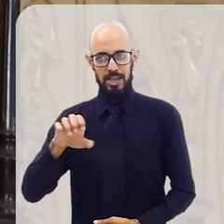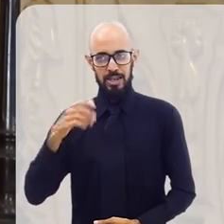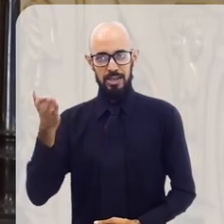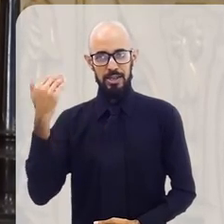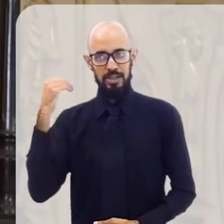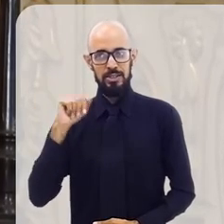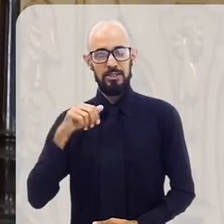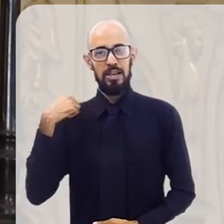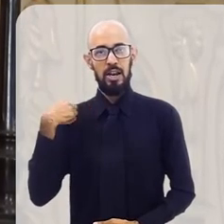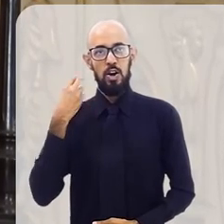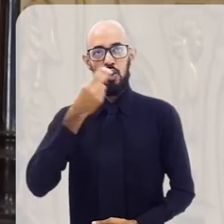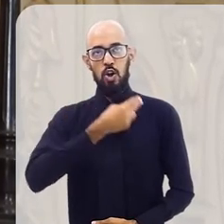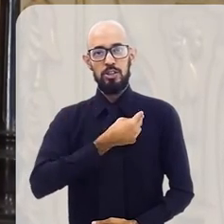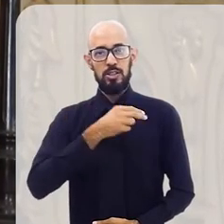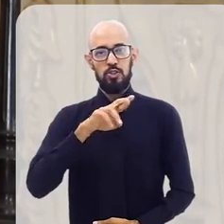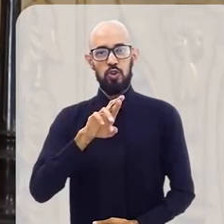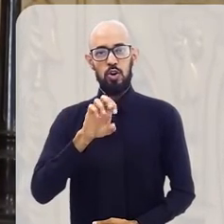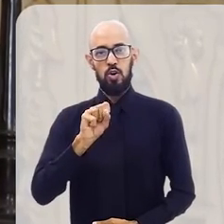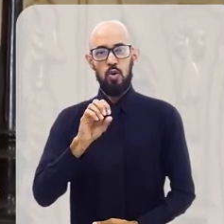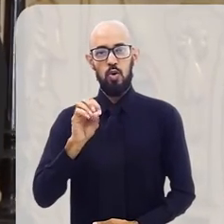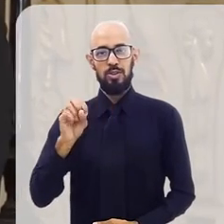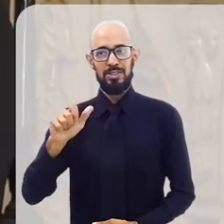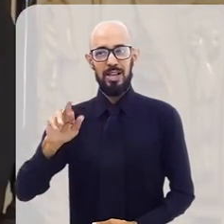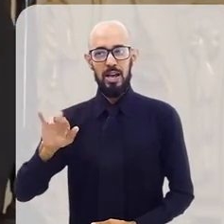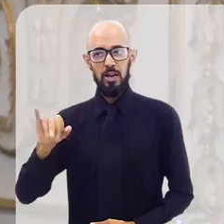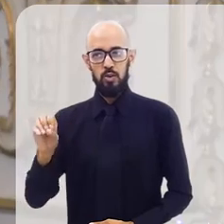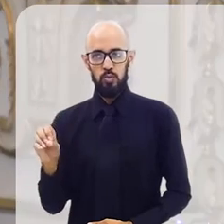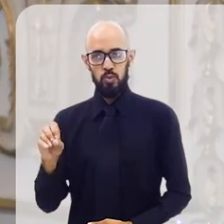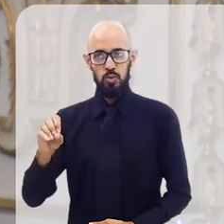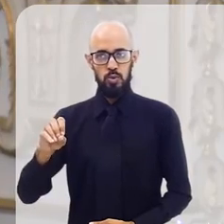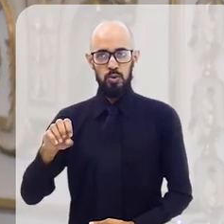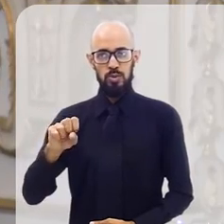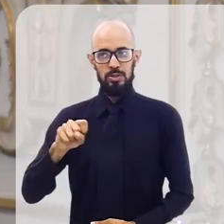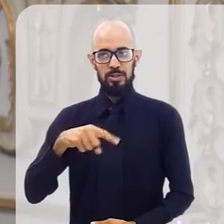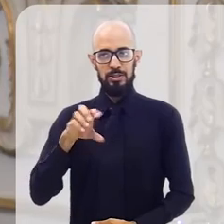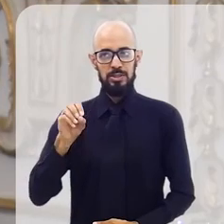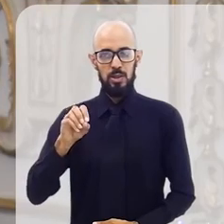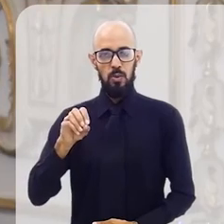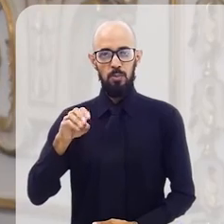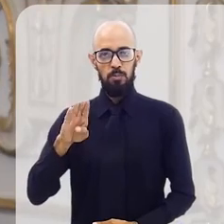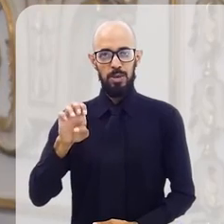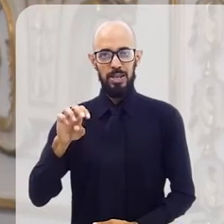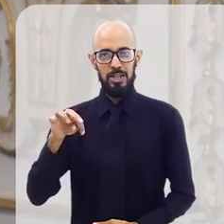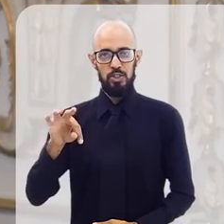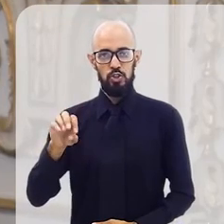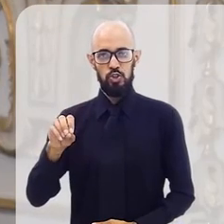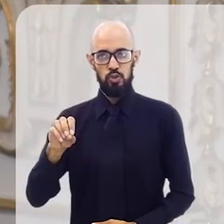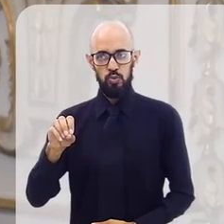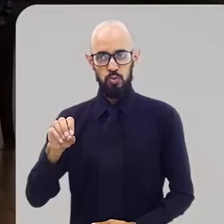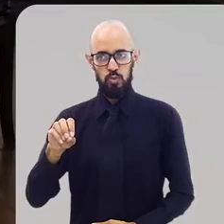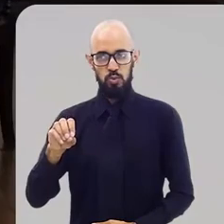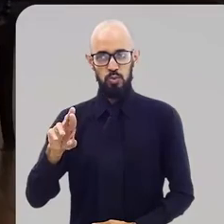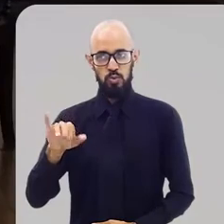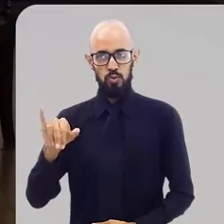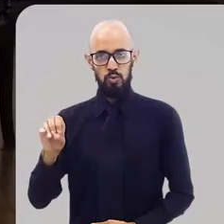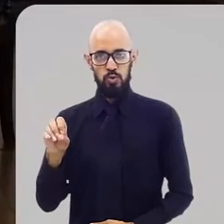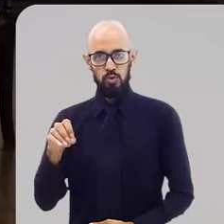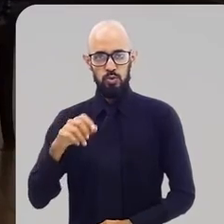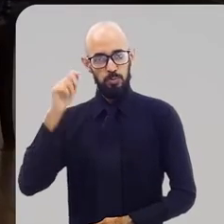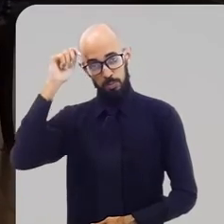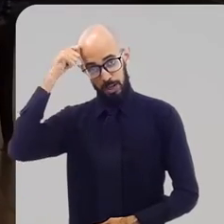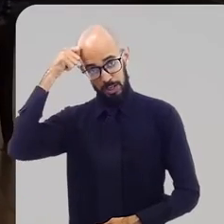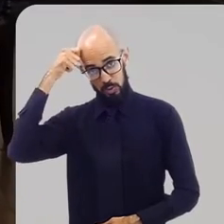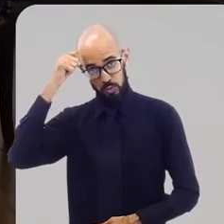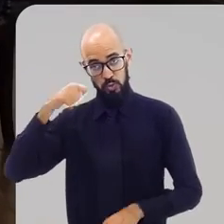antes era Nossa Senhora do Rosário e São Benedito dos homens pretos ali na Rua Uruguaiana aqui ao lado